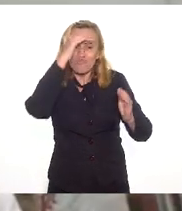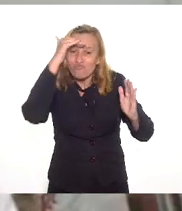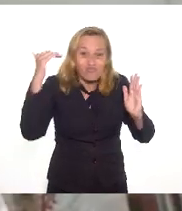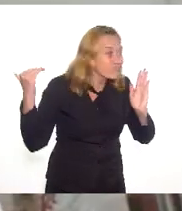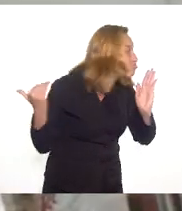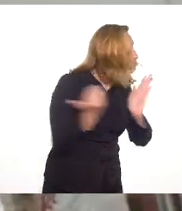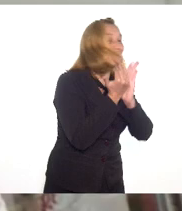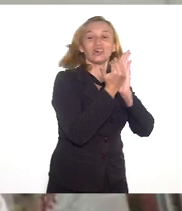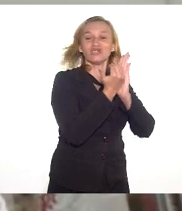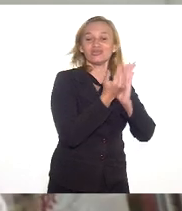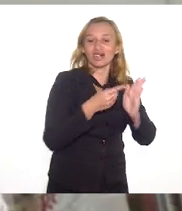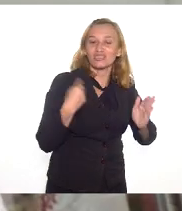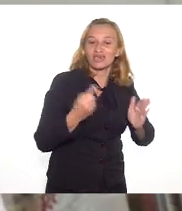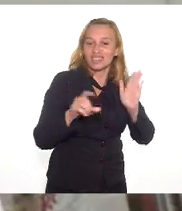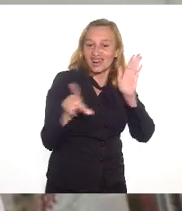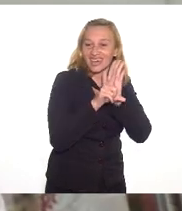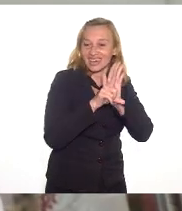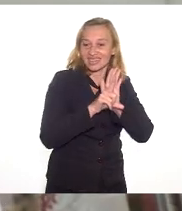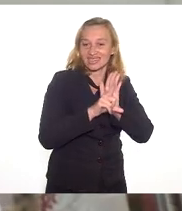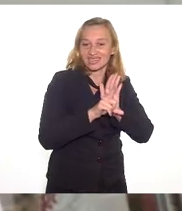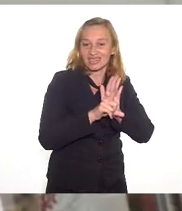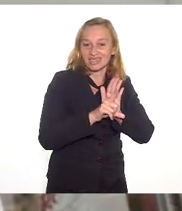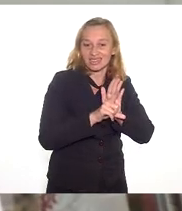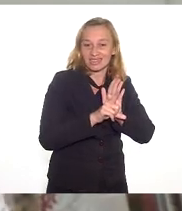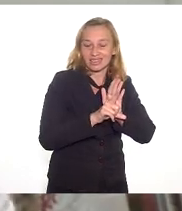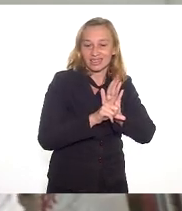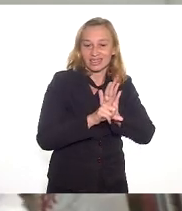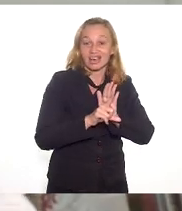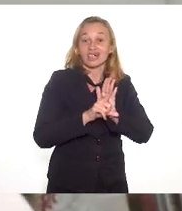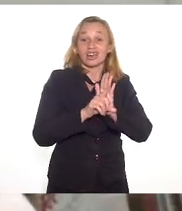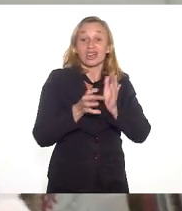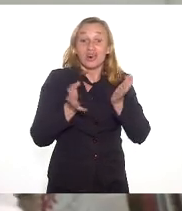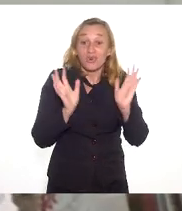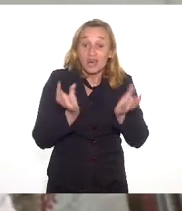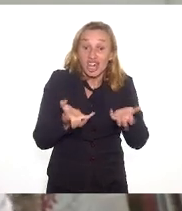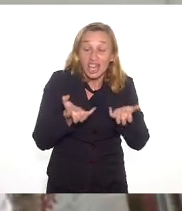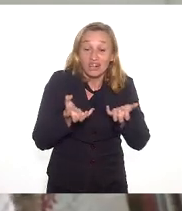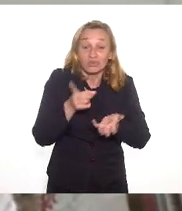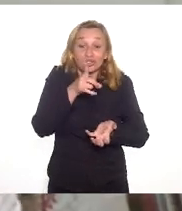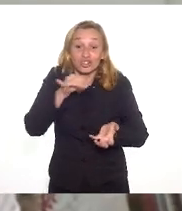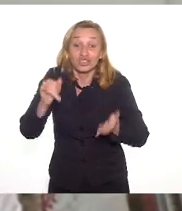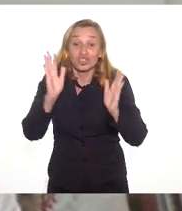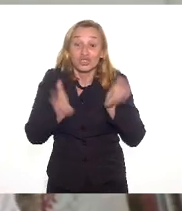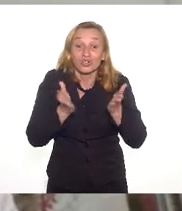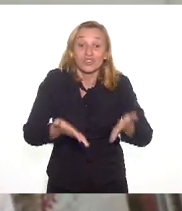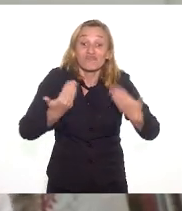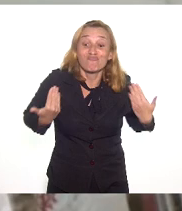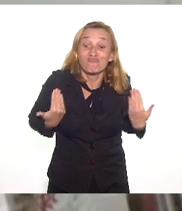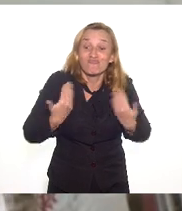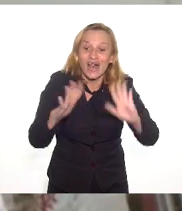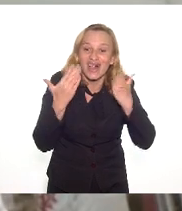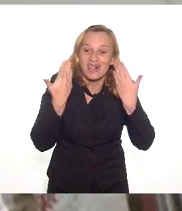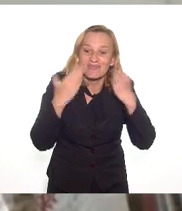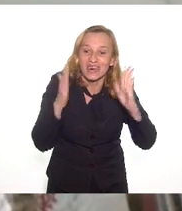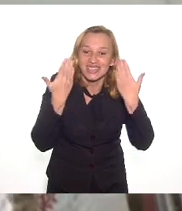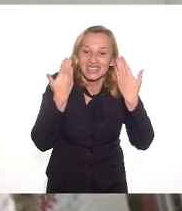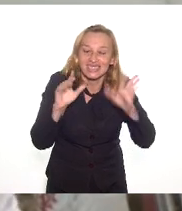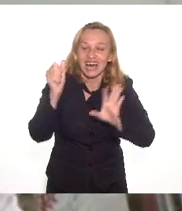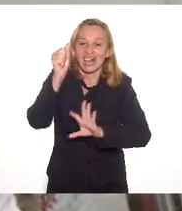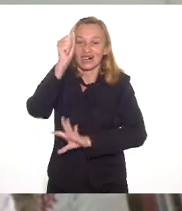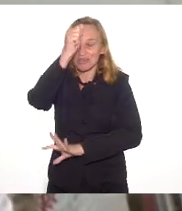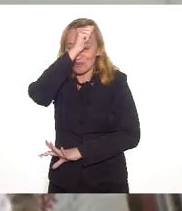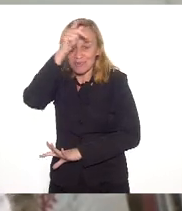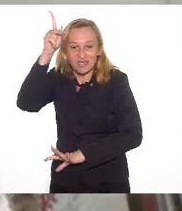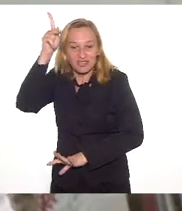a nossa legislação. Por conta disso, eu quero, na tarde de hoje, parabenizar ao prefeito de